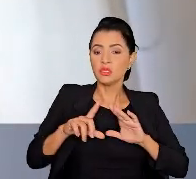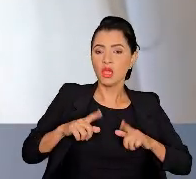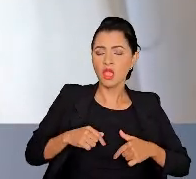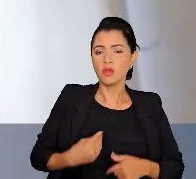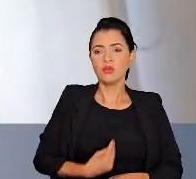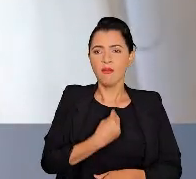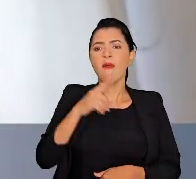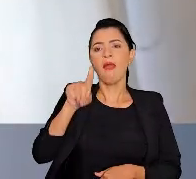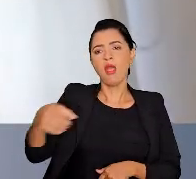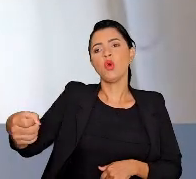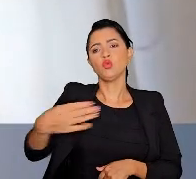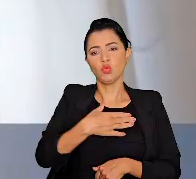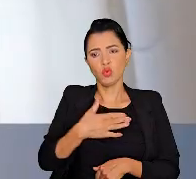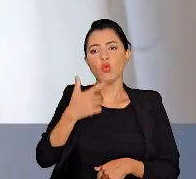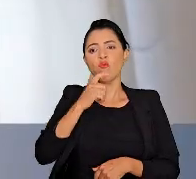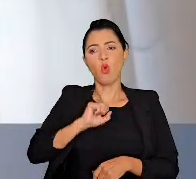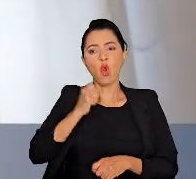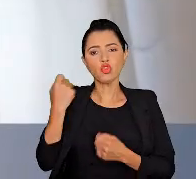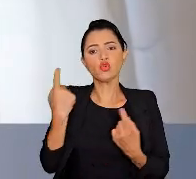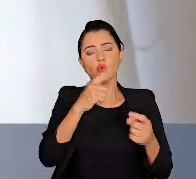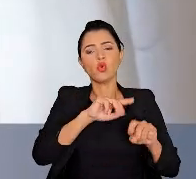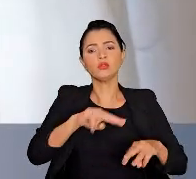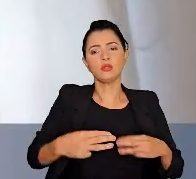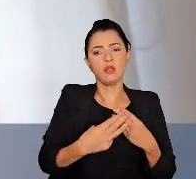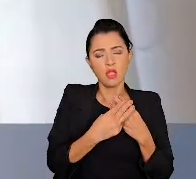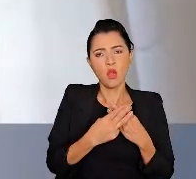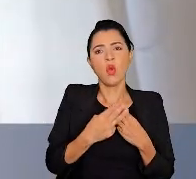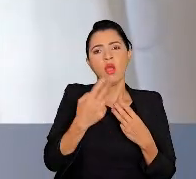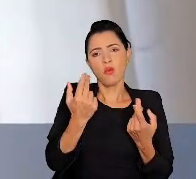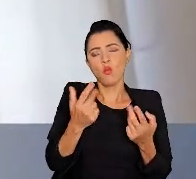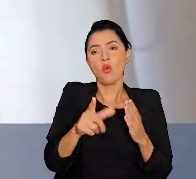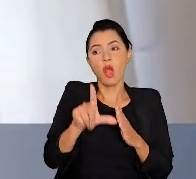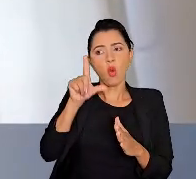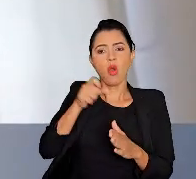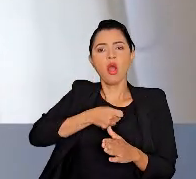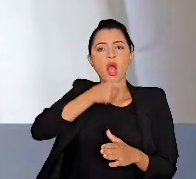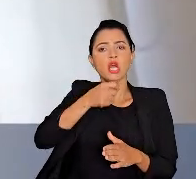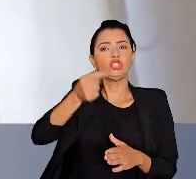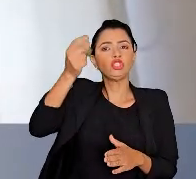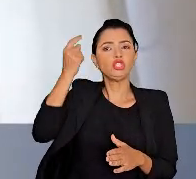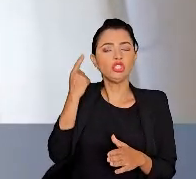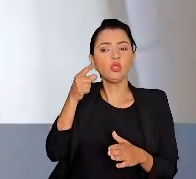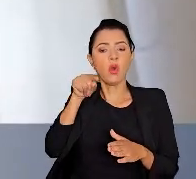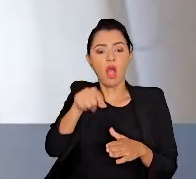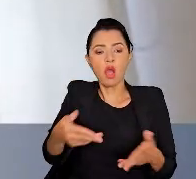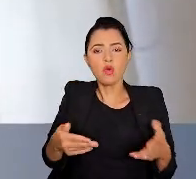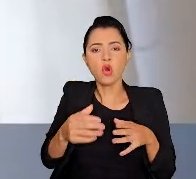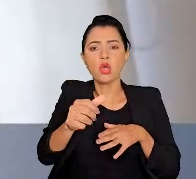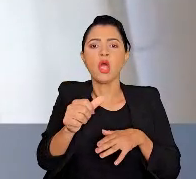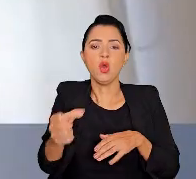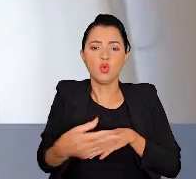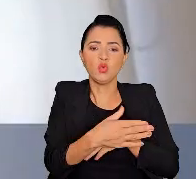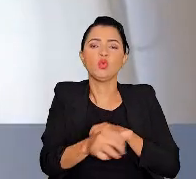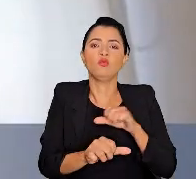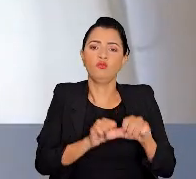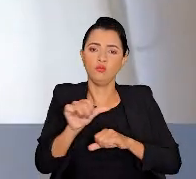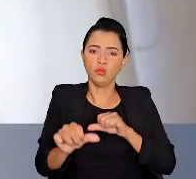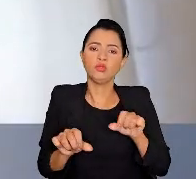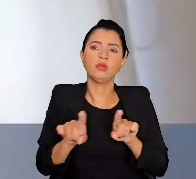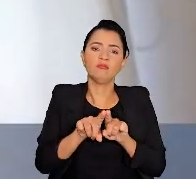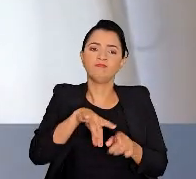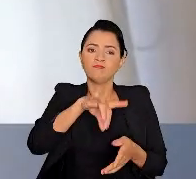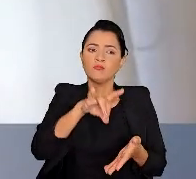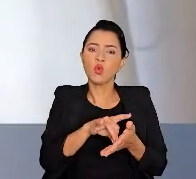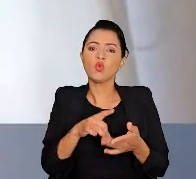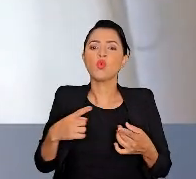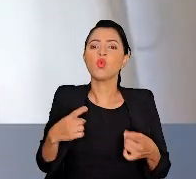antissemitismo. E assim como o velho antissemitismo mudou, muda também a forma da sua legitimação.